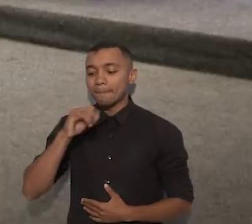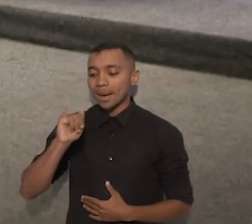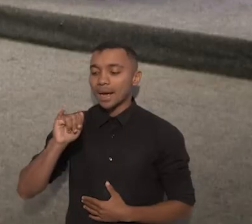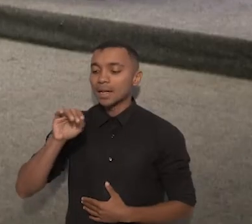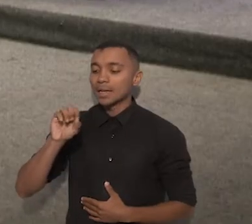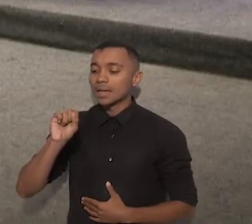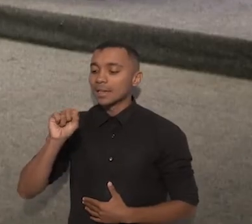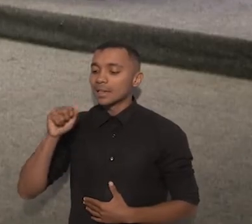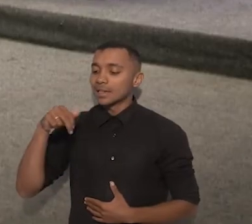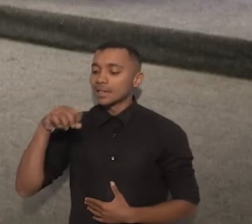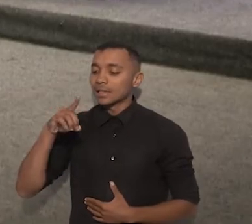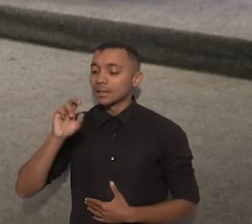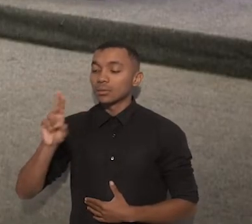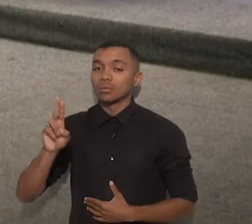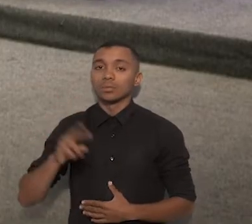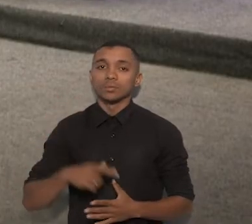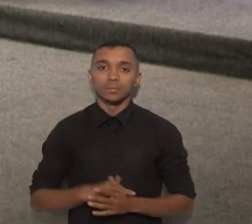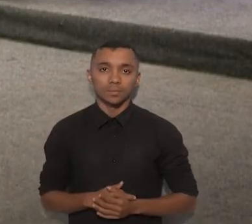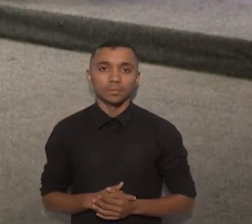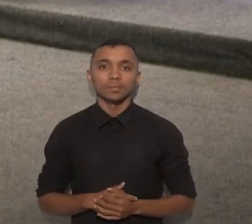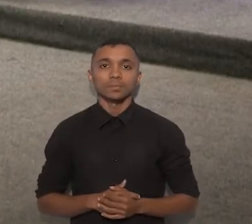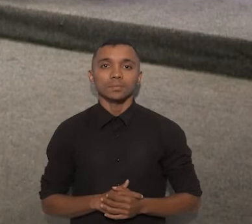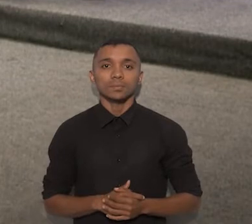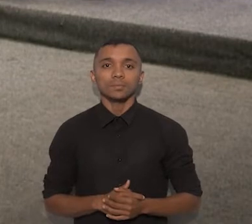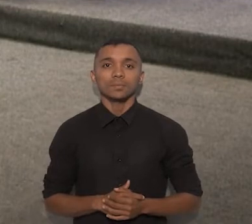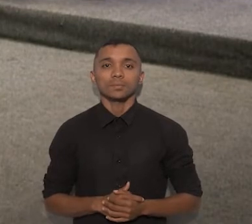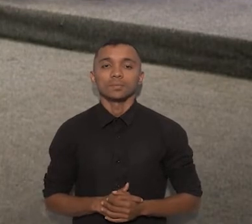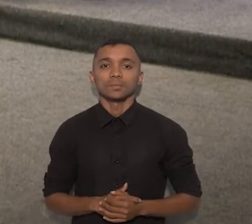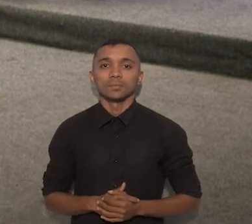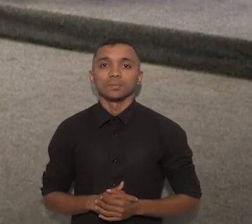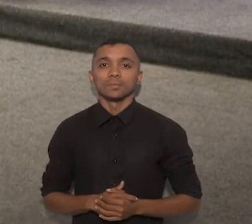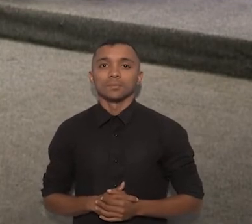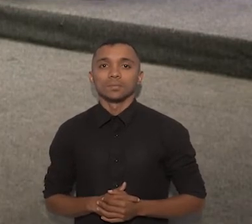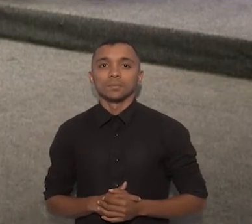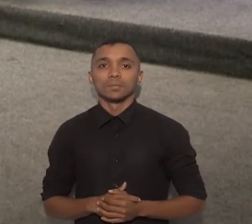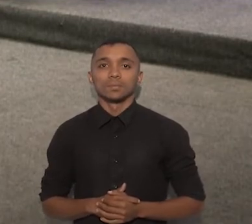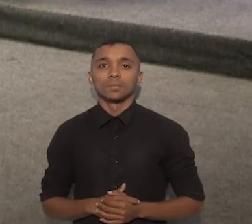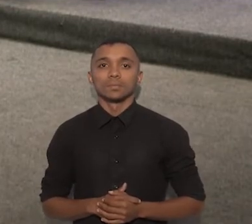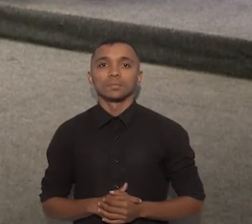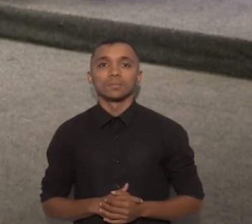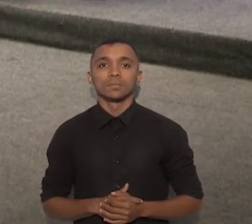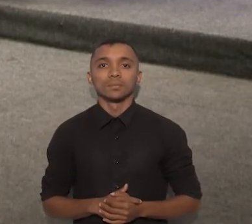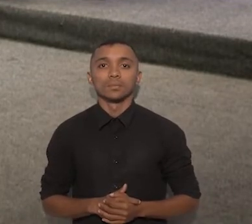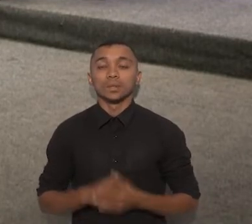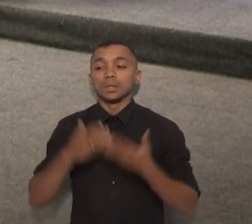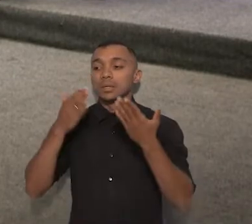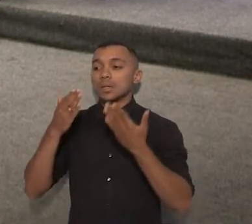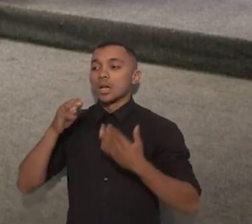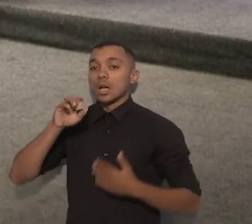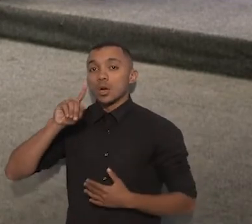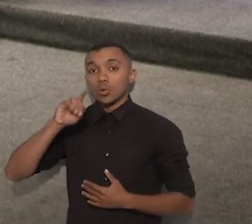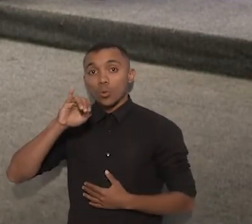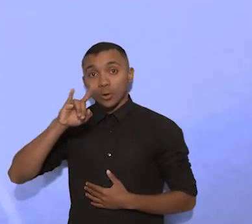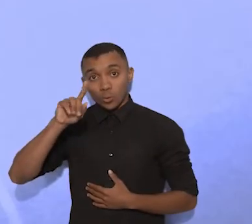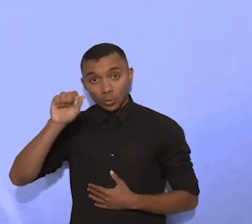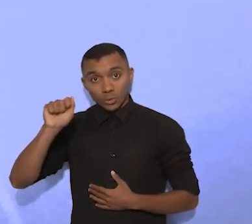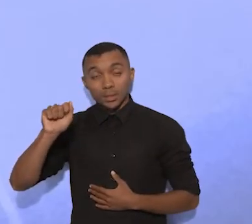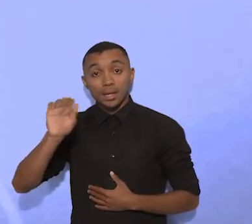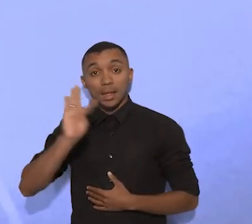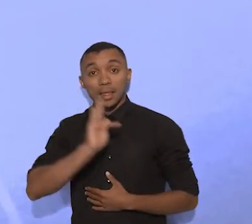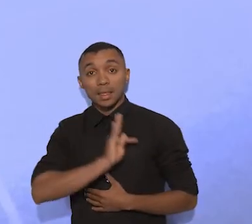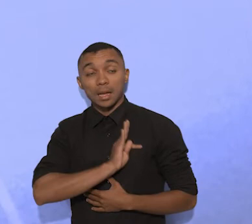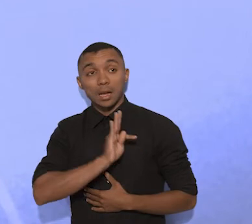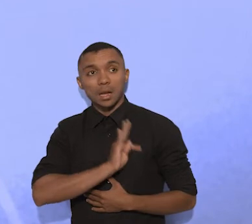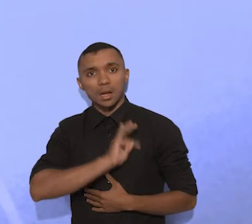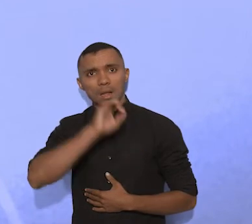preparo físico totalmente isso, acima do normal. E o que é que tanto que ele nem ficava de fora dos jogos. No caso do Vojvoda aqui, é porque o Vojvoda